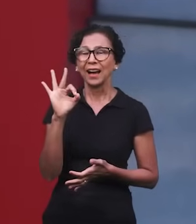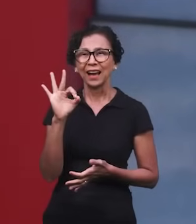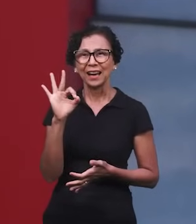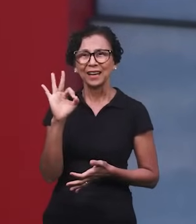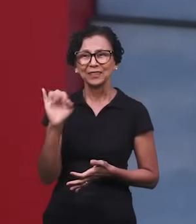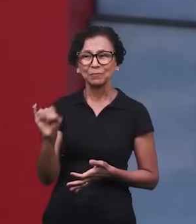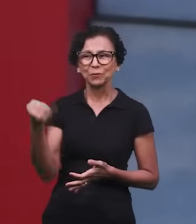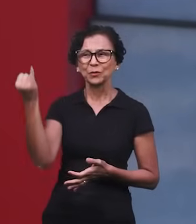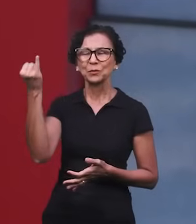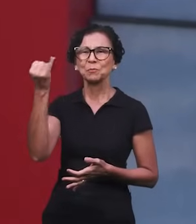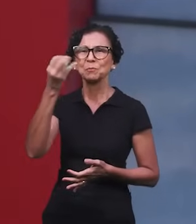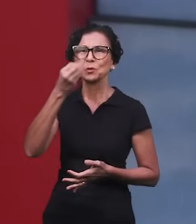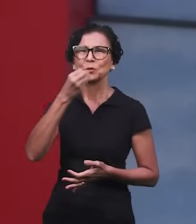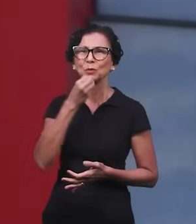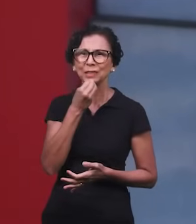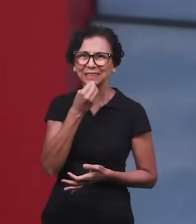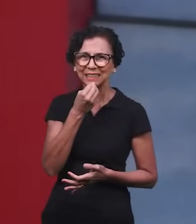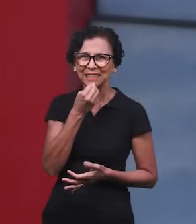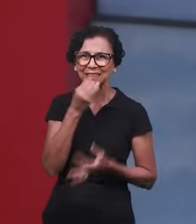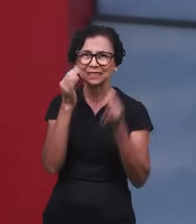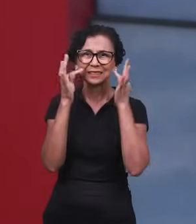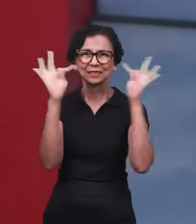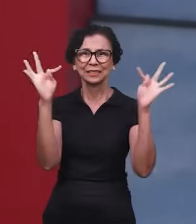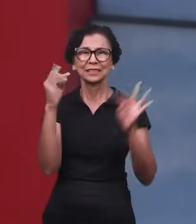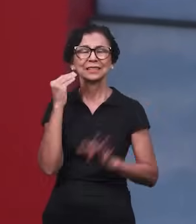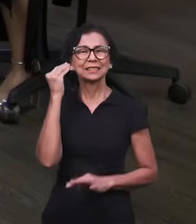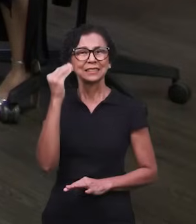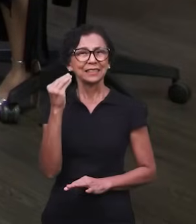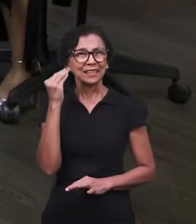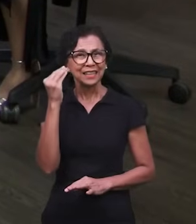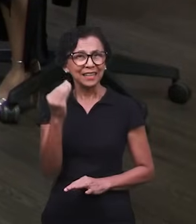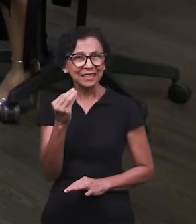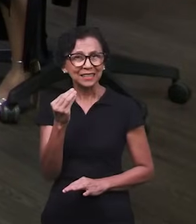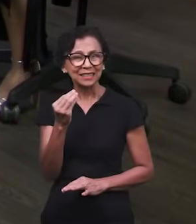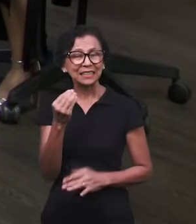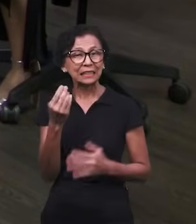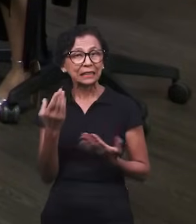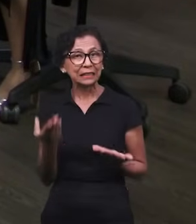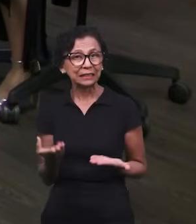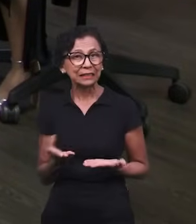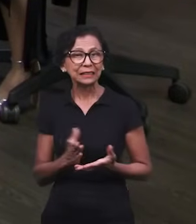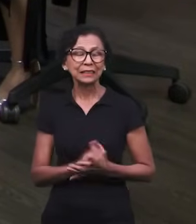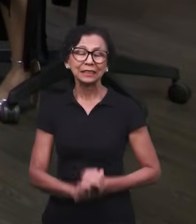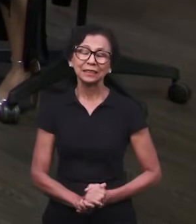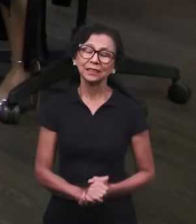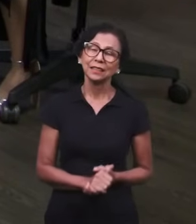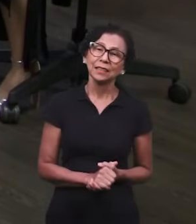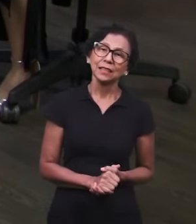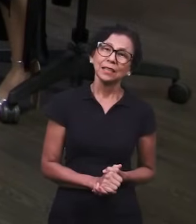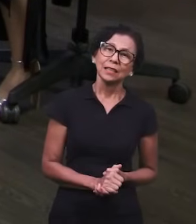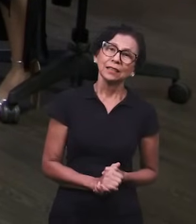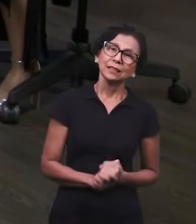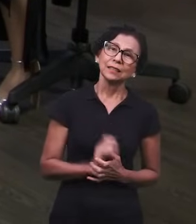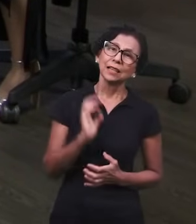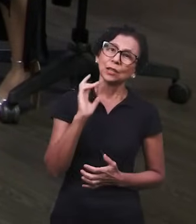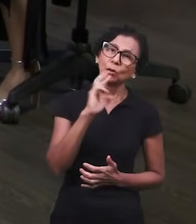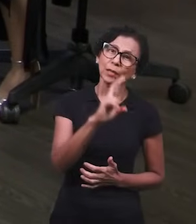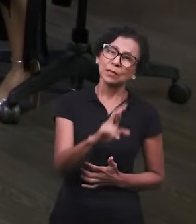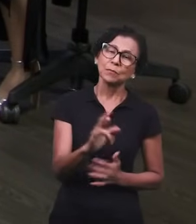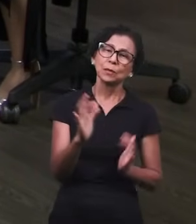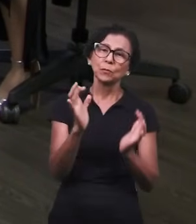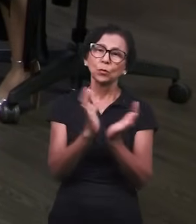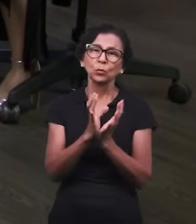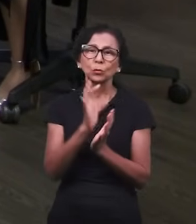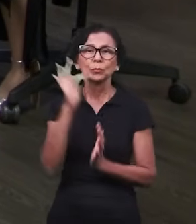para falar da experiência dele, que era, na verdade, uma resposta dada tanto aos estoicos quanto